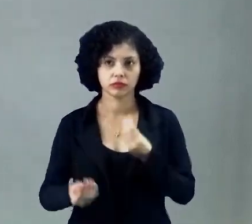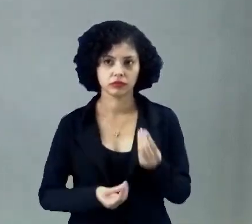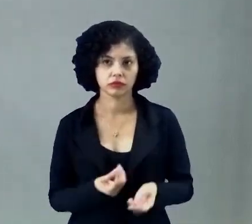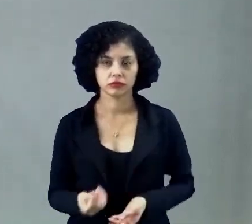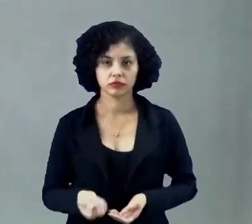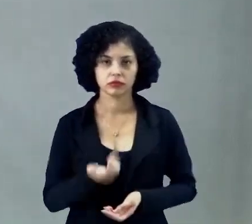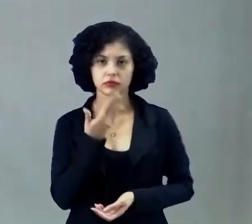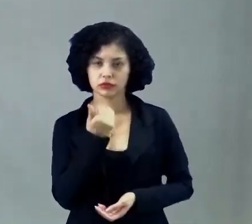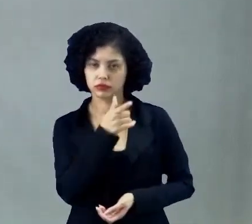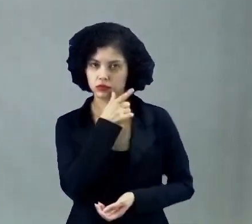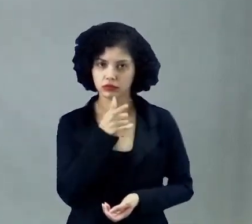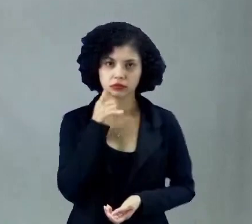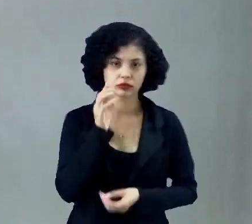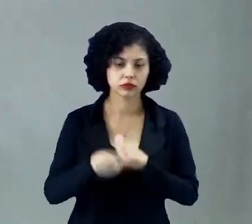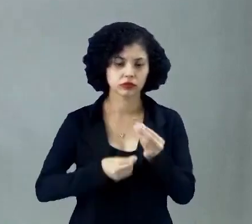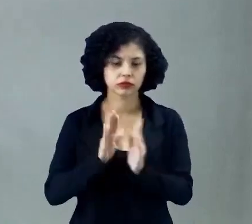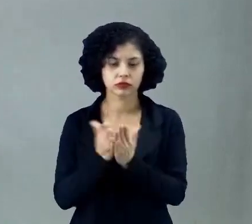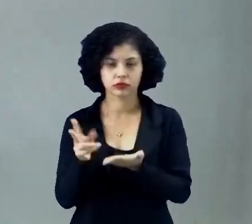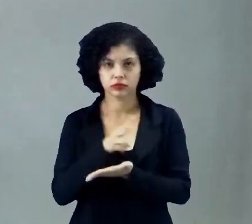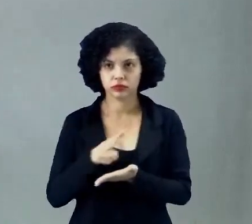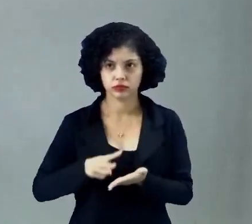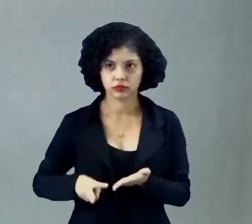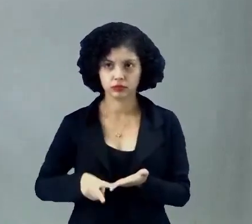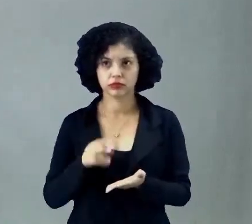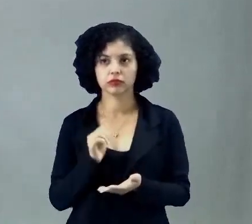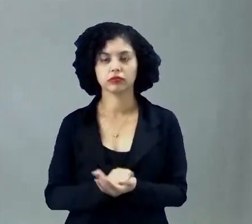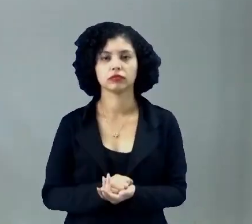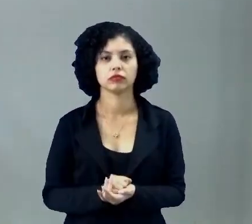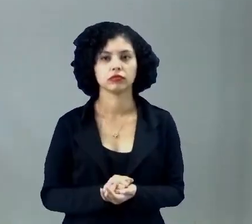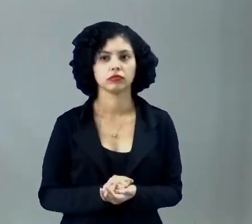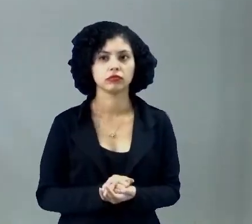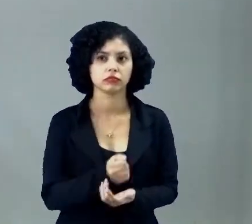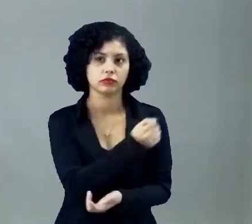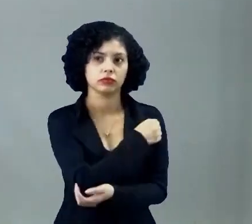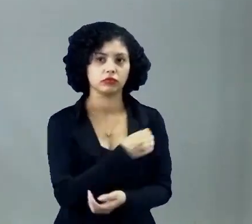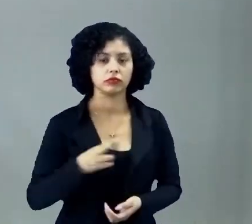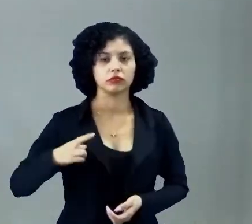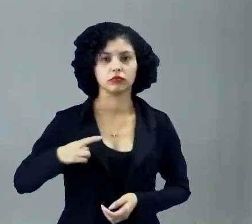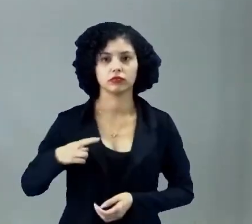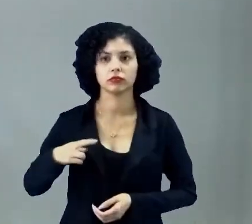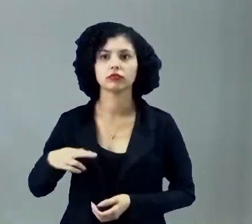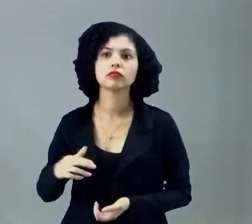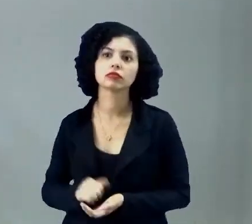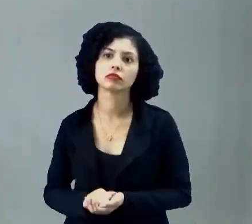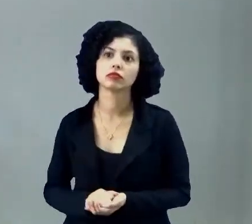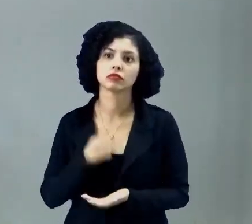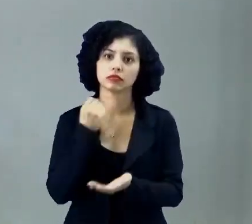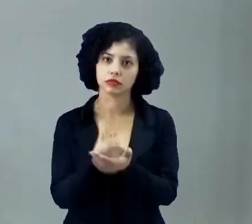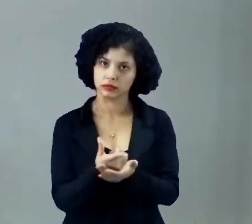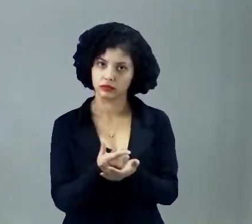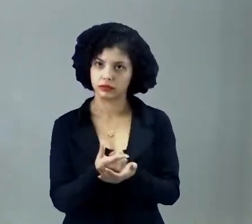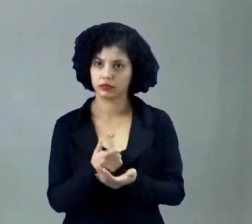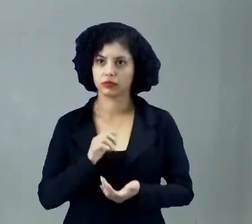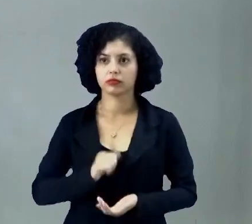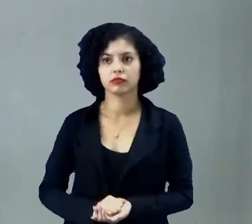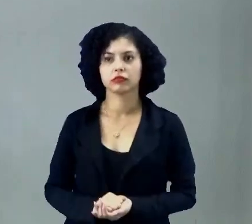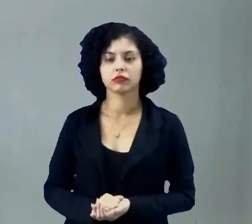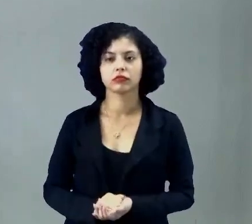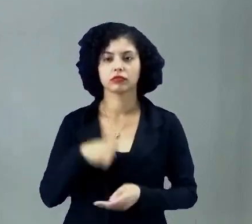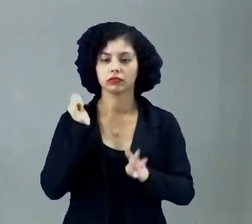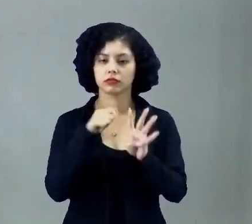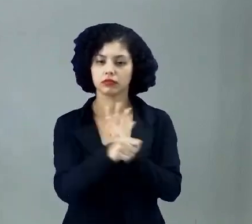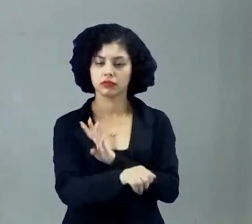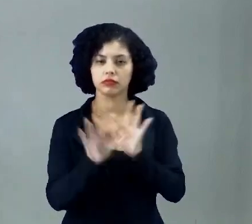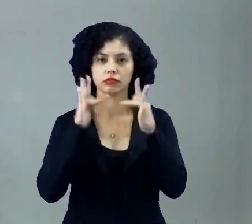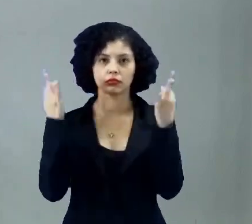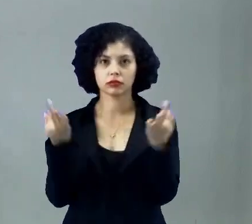tem a merenda escolar? Como que tem um livro didático para aquele aluno? Porque numa escola particular, o aluno ele está pagando uma